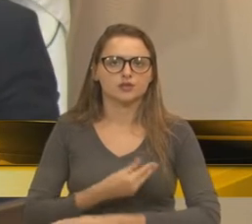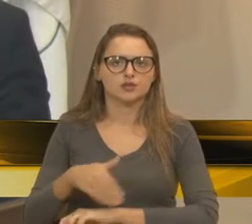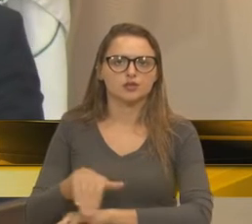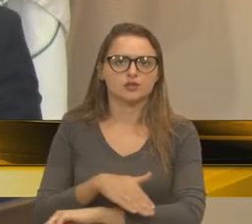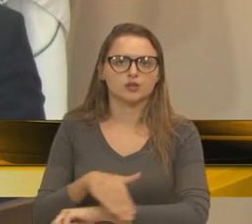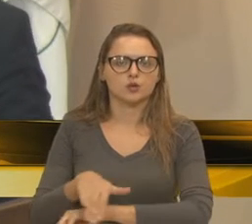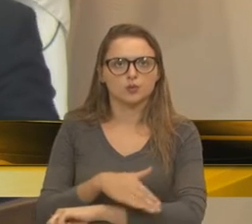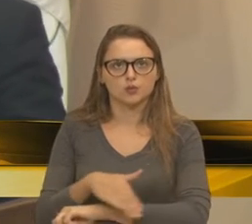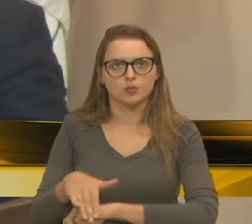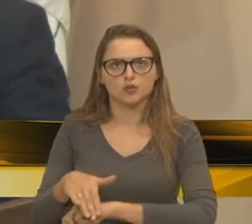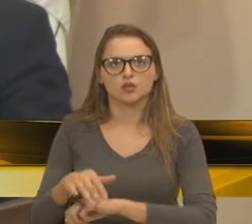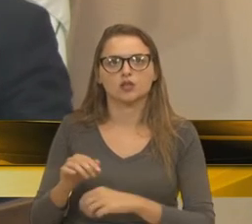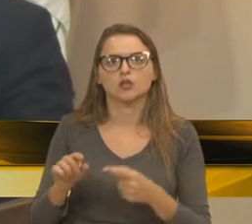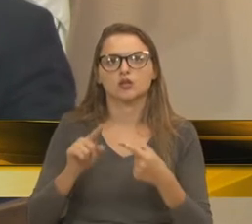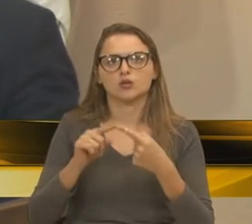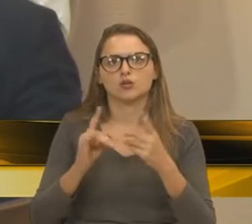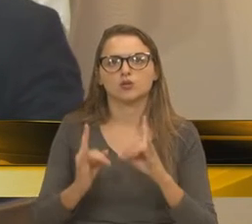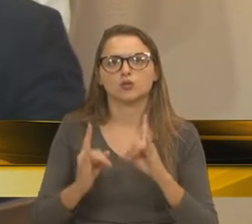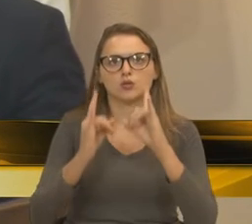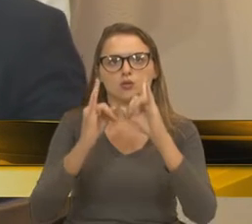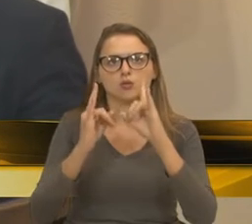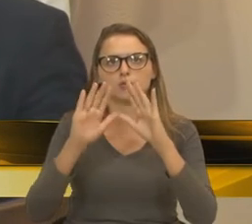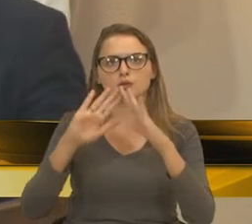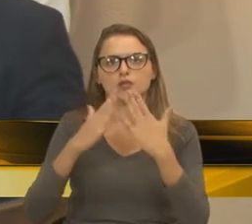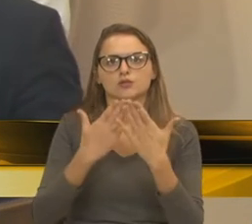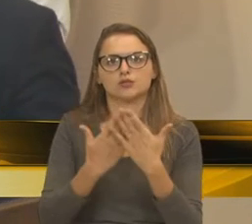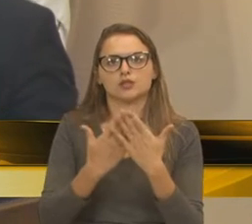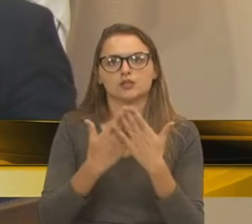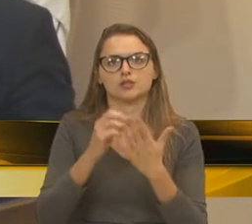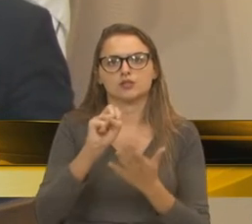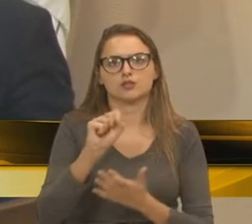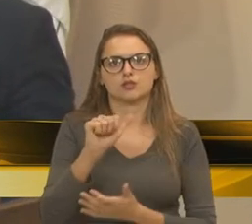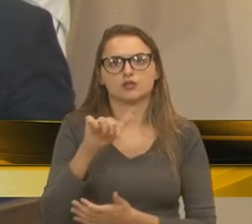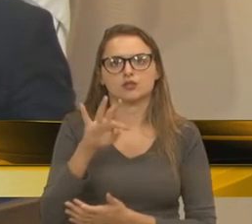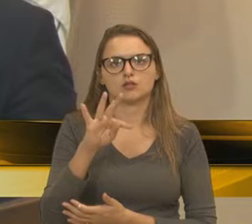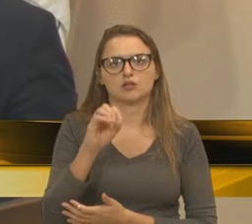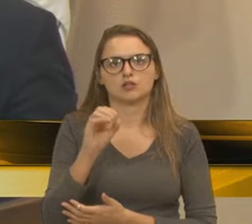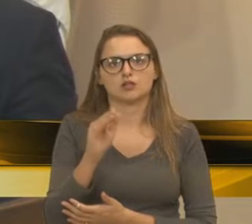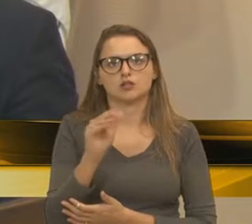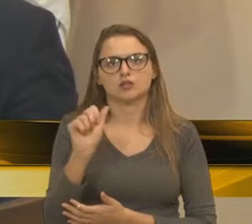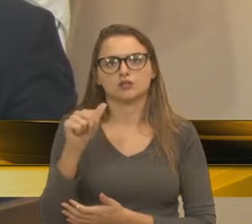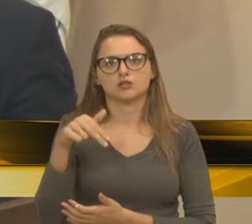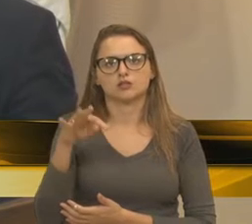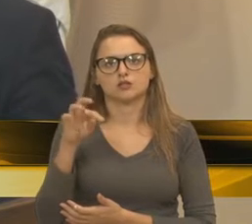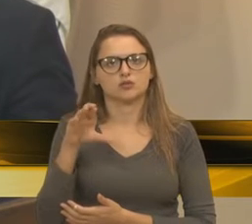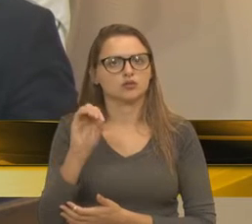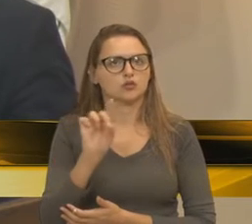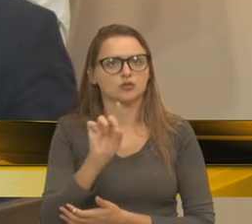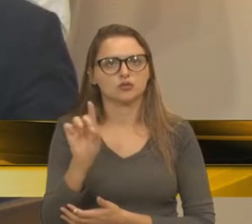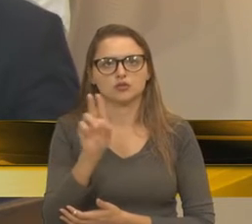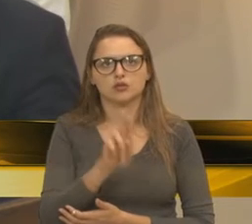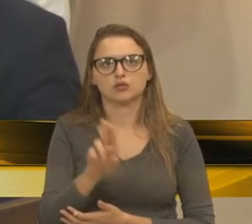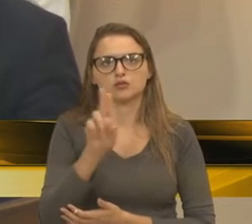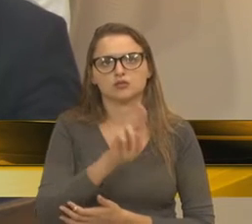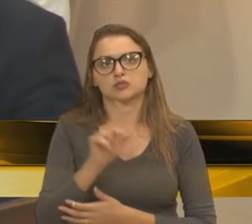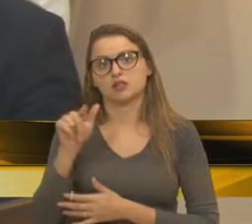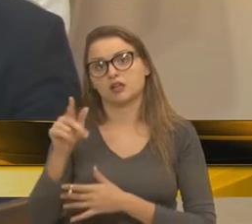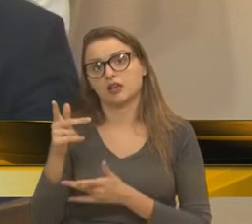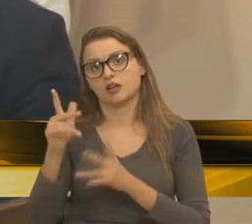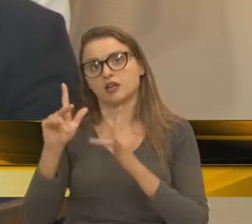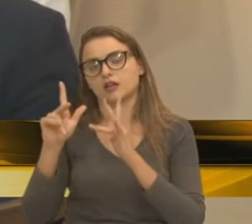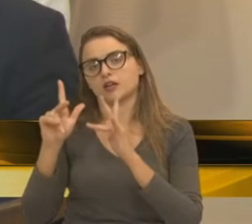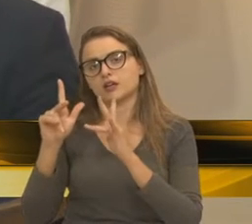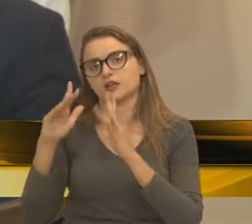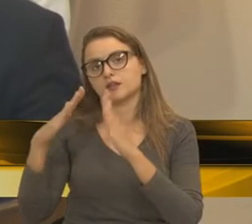abrigar moradores de rua. Um é o prédio do antigo Colégio Santo Antônio, ele da Escola Santo Antônio, está desocupado, pertence aos Capuchinhos, é um prédio